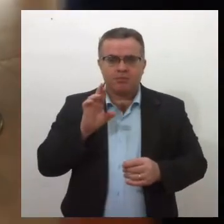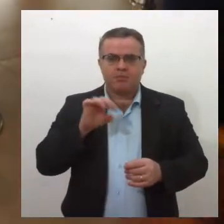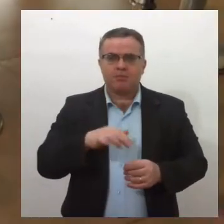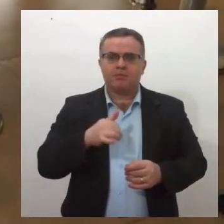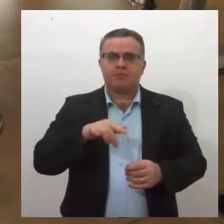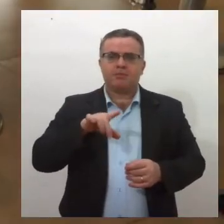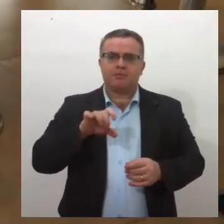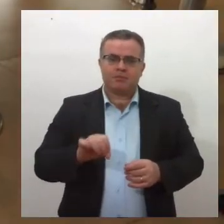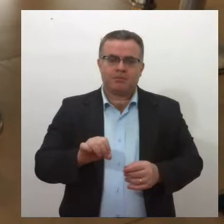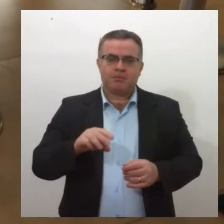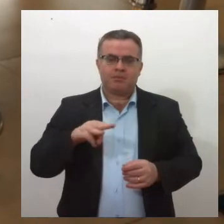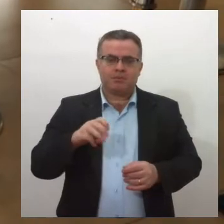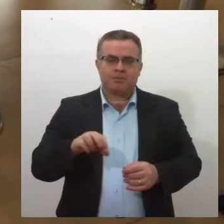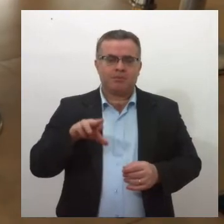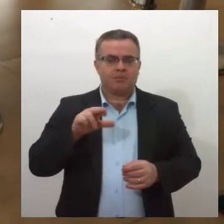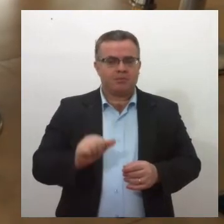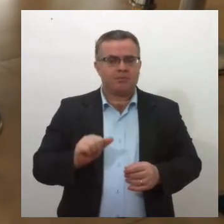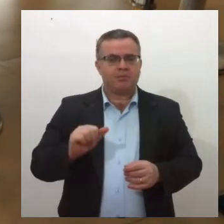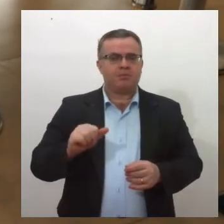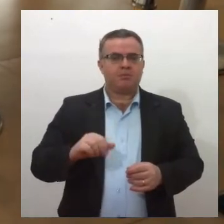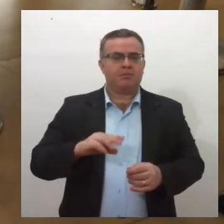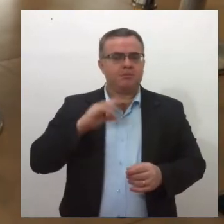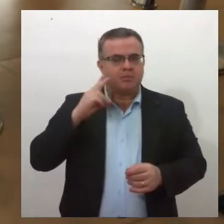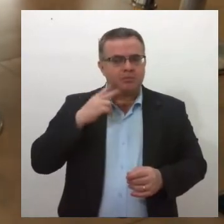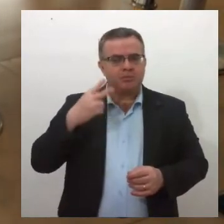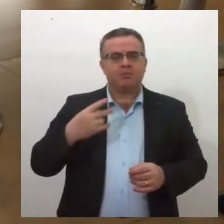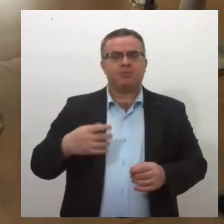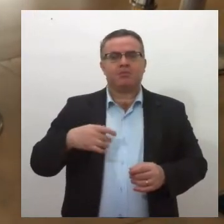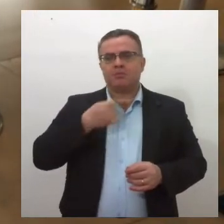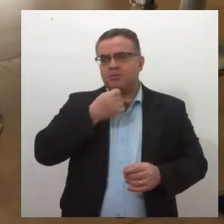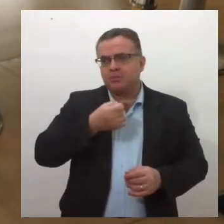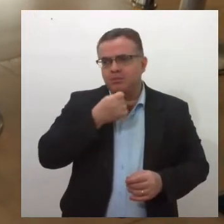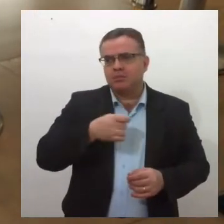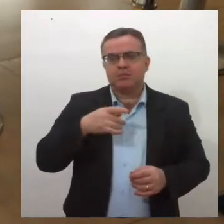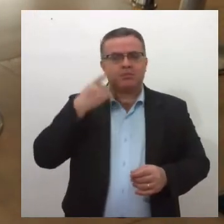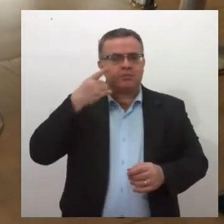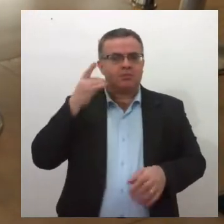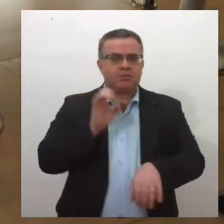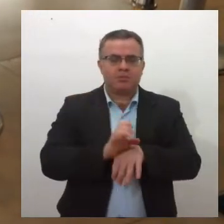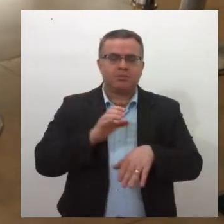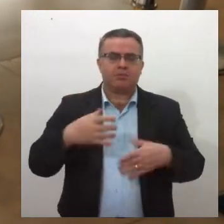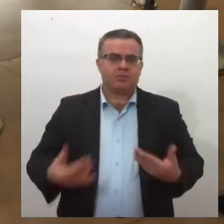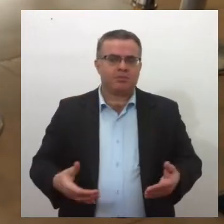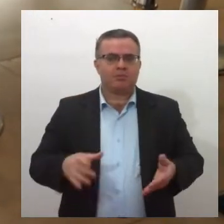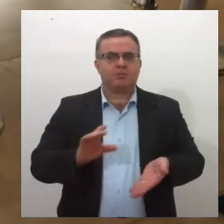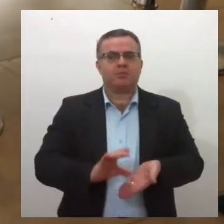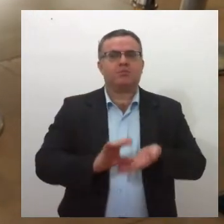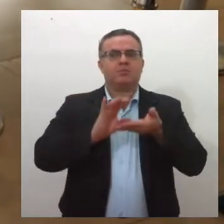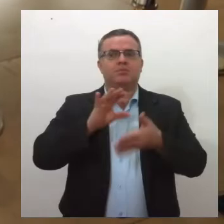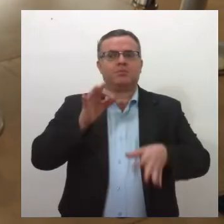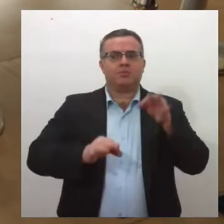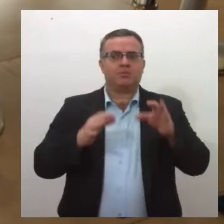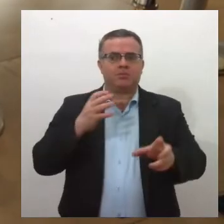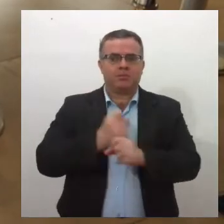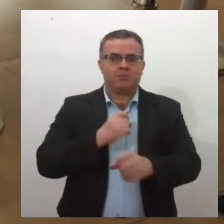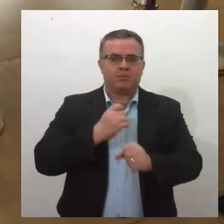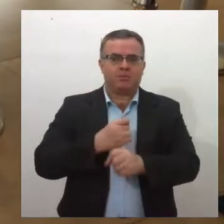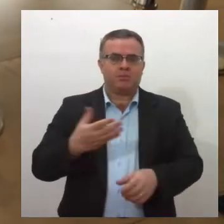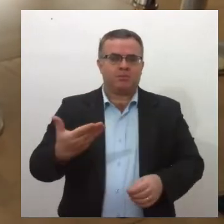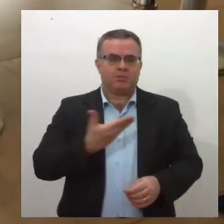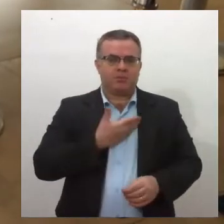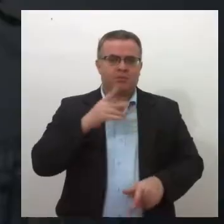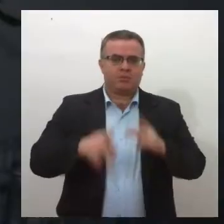Moura, que foi vereador, jornalista, deputado estadual, conselheiro do Tribunal de Contas, amigo do